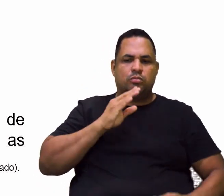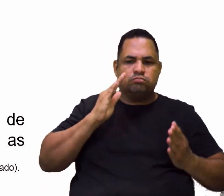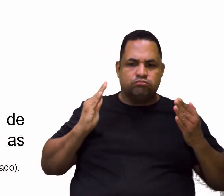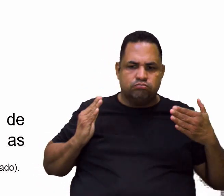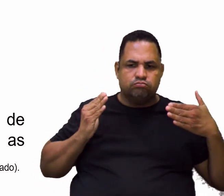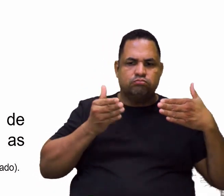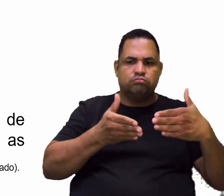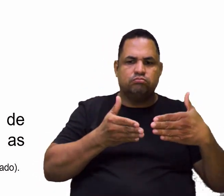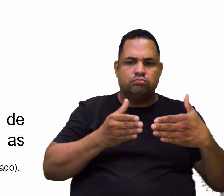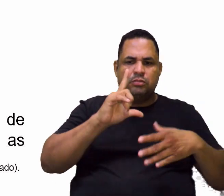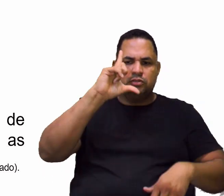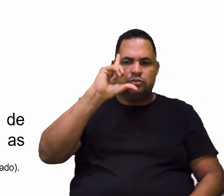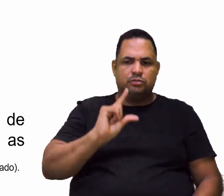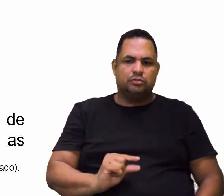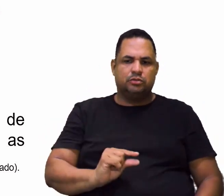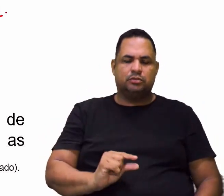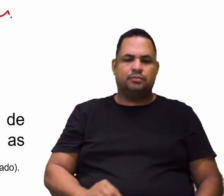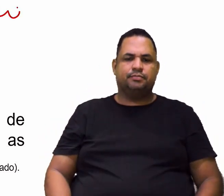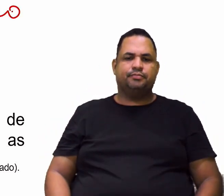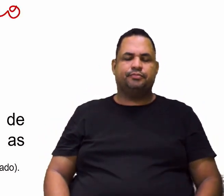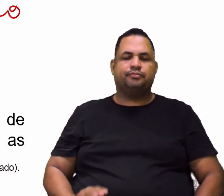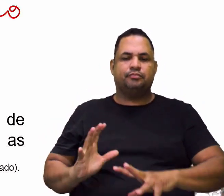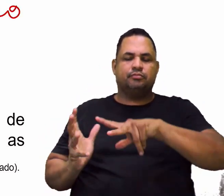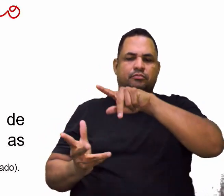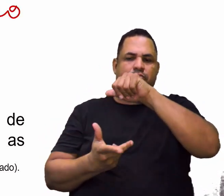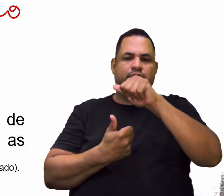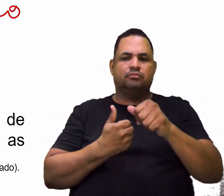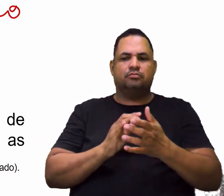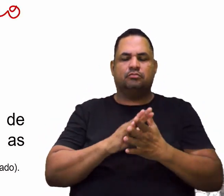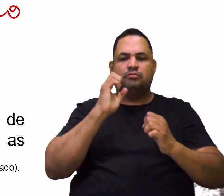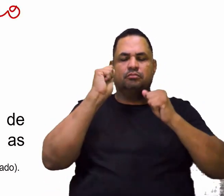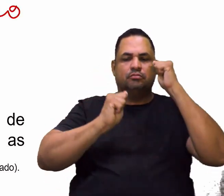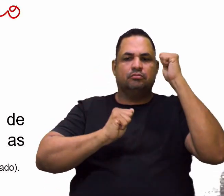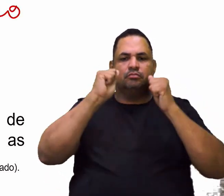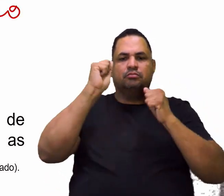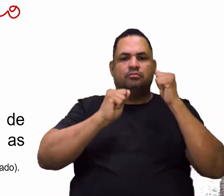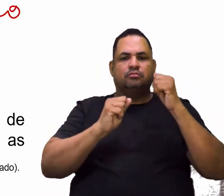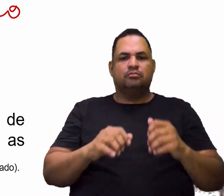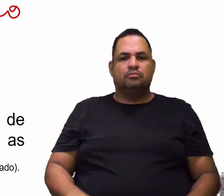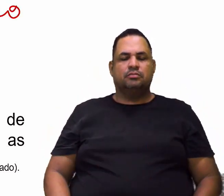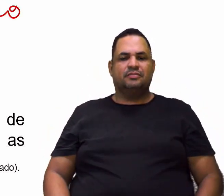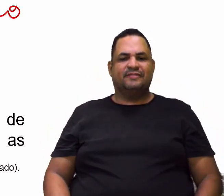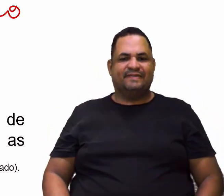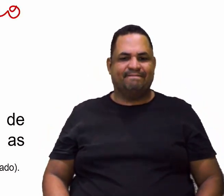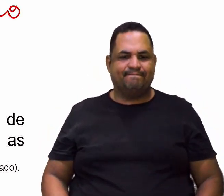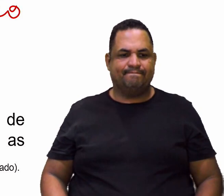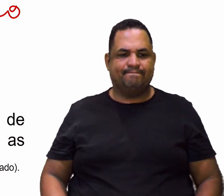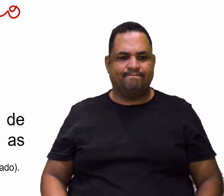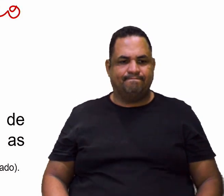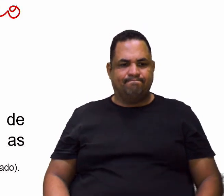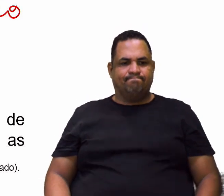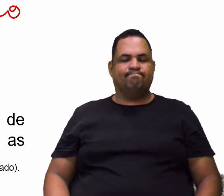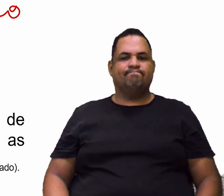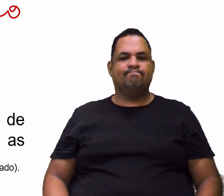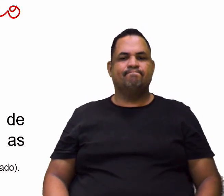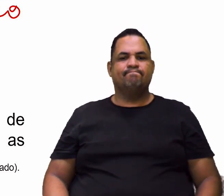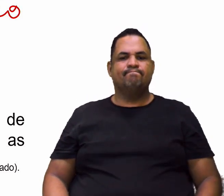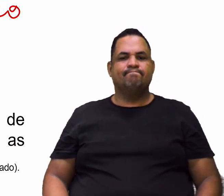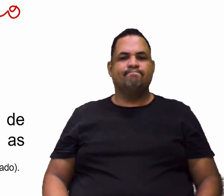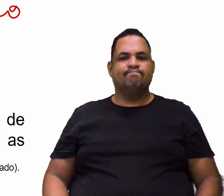diminuir a poluição no mundo. Então, as indústrias vão, os países vão assumir isso,